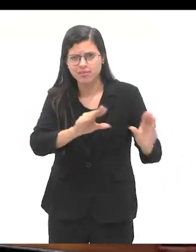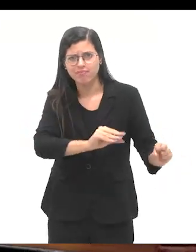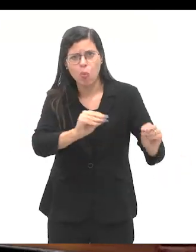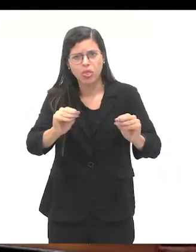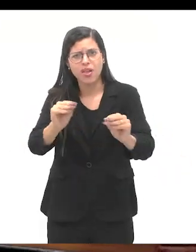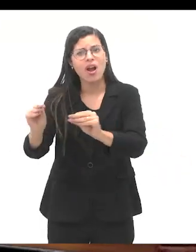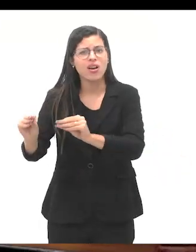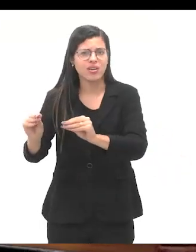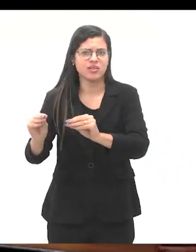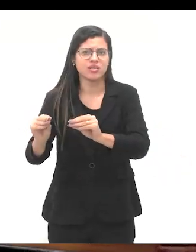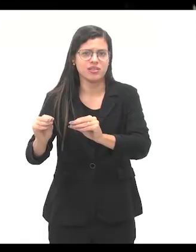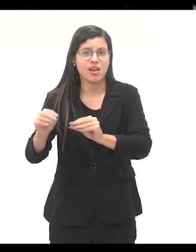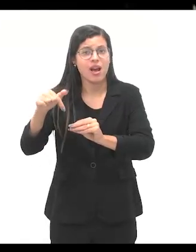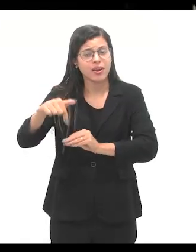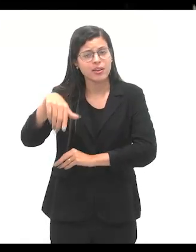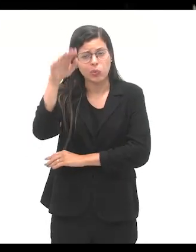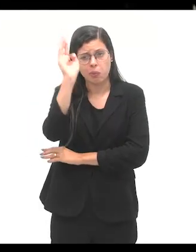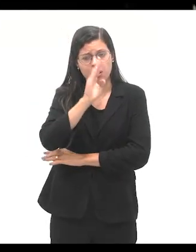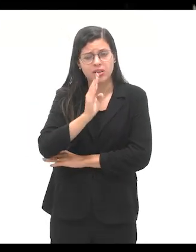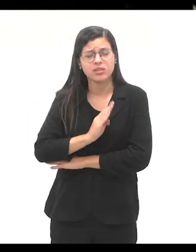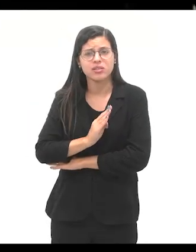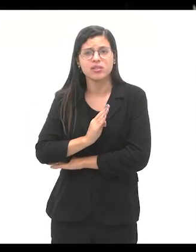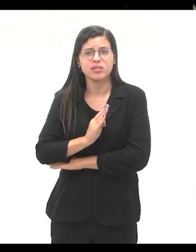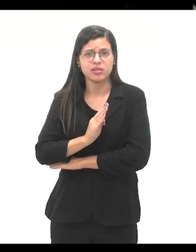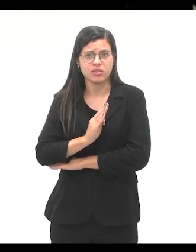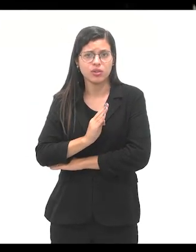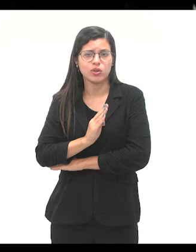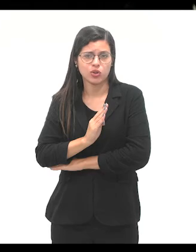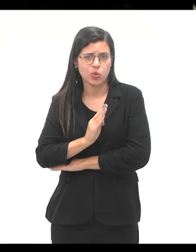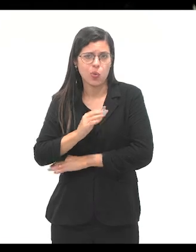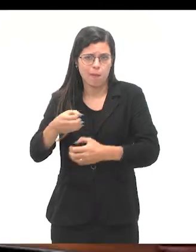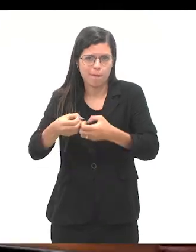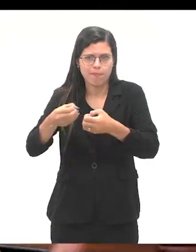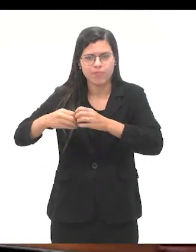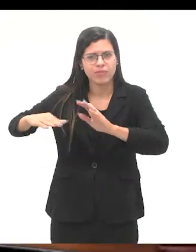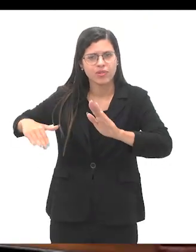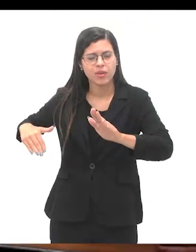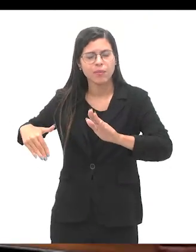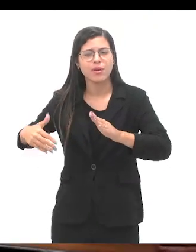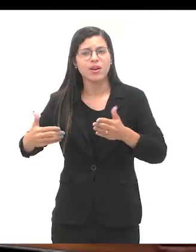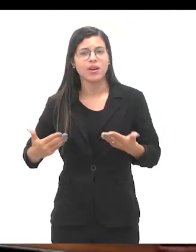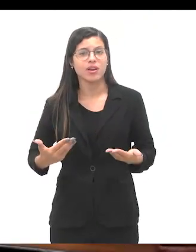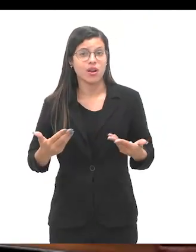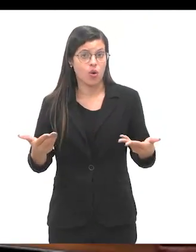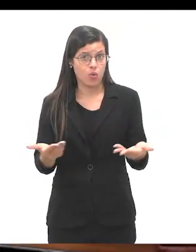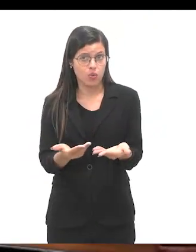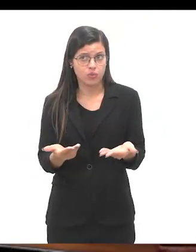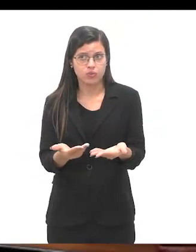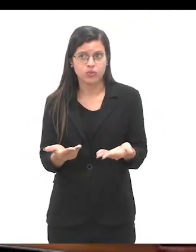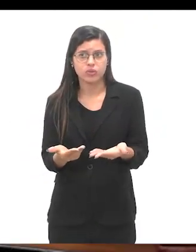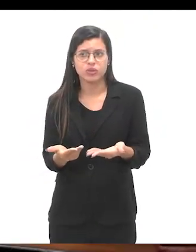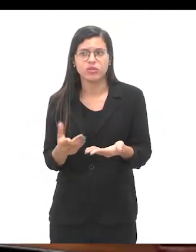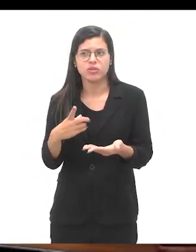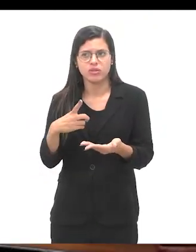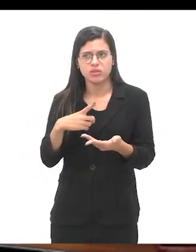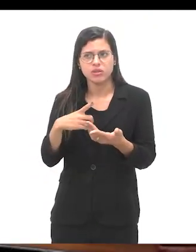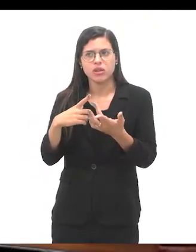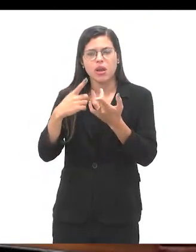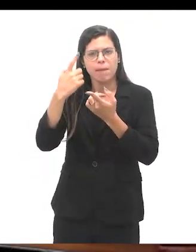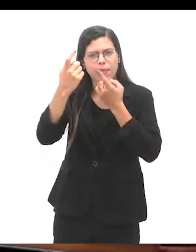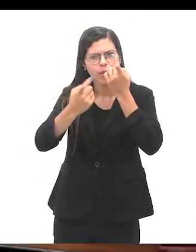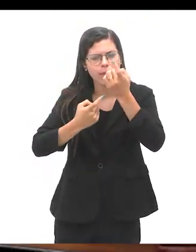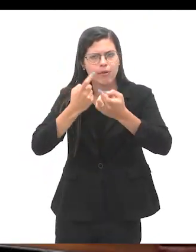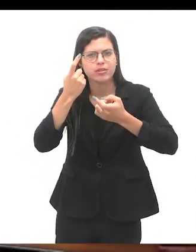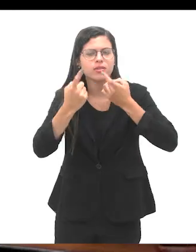muitas espécies emblemáticas na costa brasileira. E por conta, nos dias de hoje, você tocou muito bem aí, foi na questão da